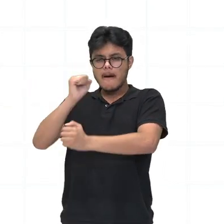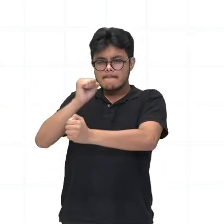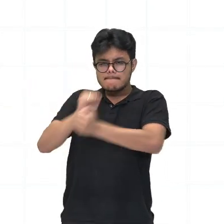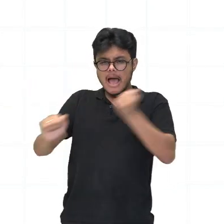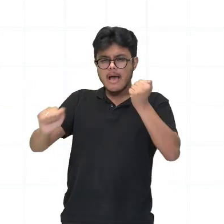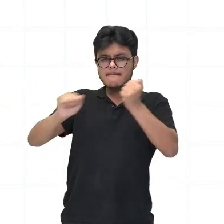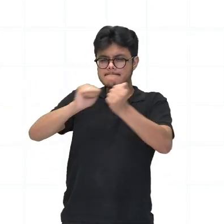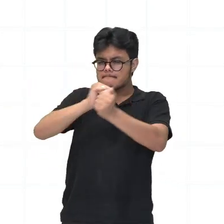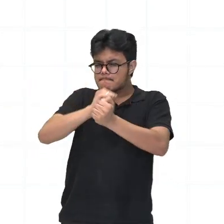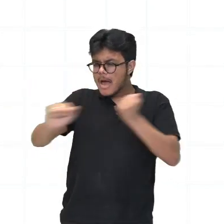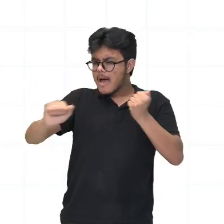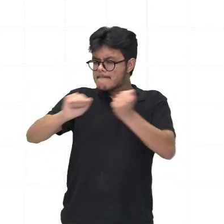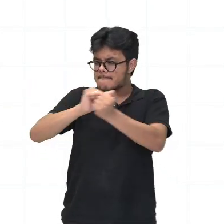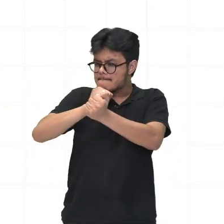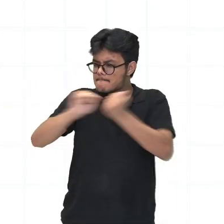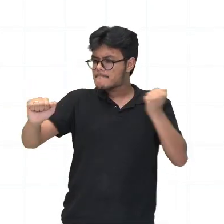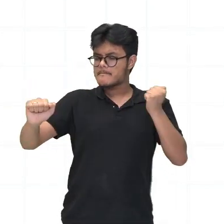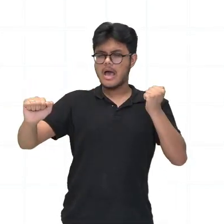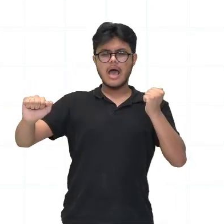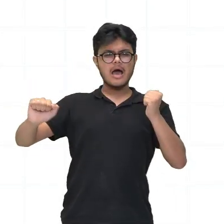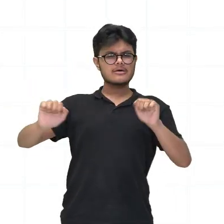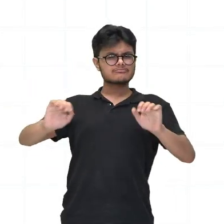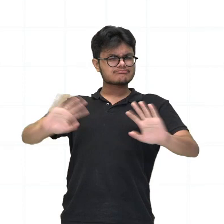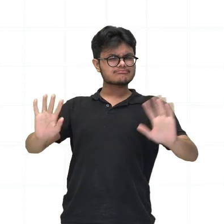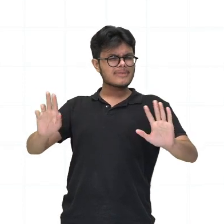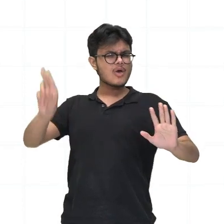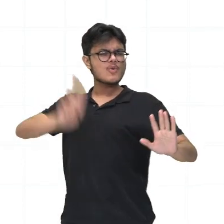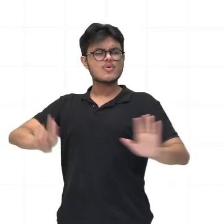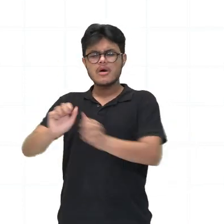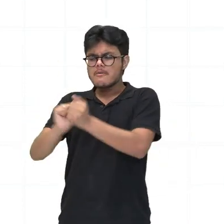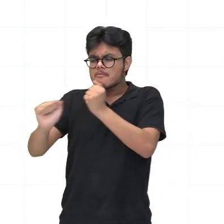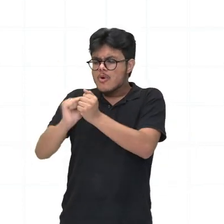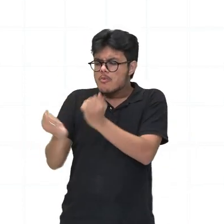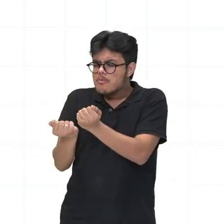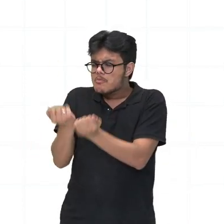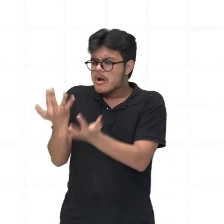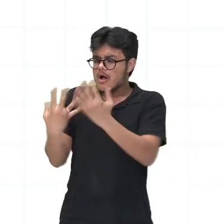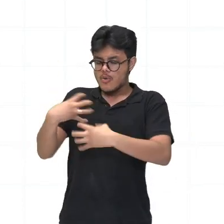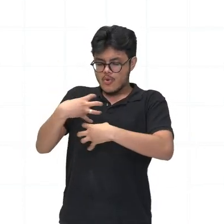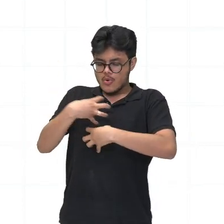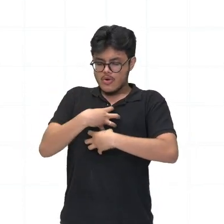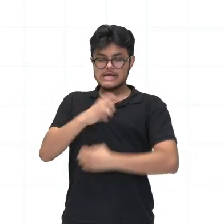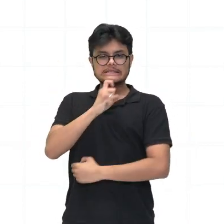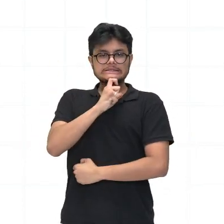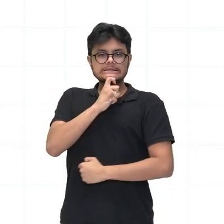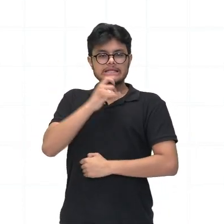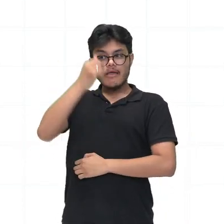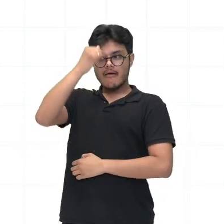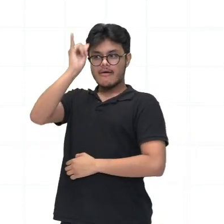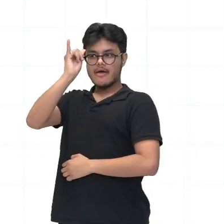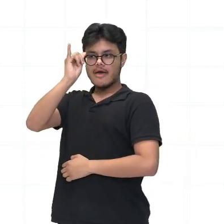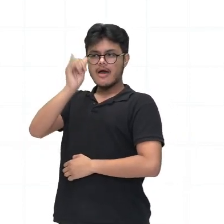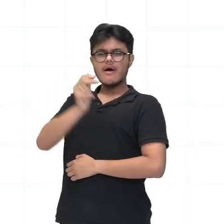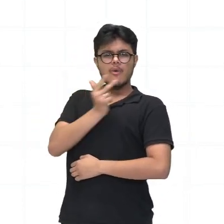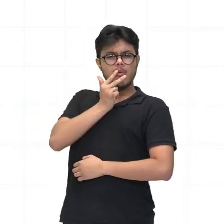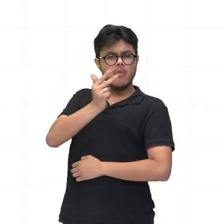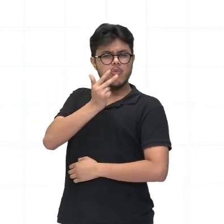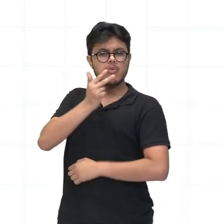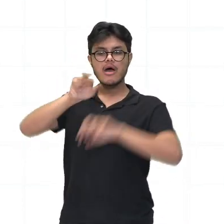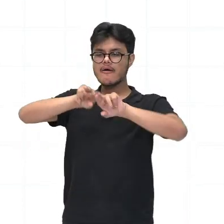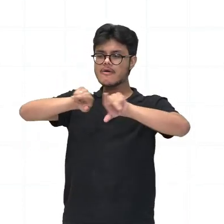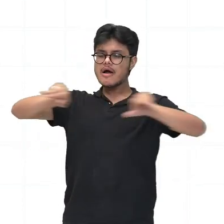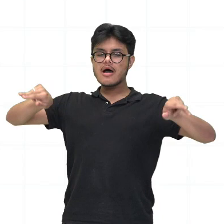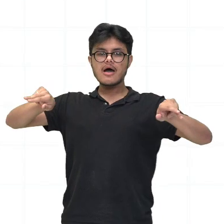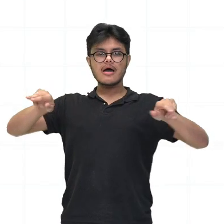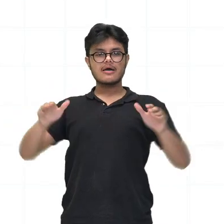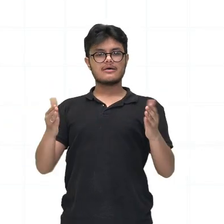que enxergue ou para que fume, ou que me aqueça do frio, como um gnomo do ar, baila a pétala de lume